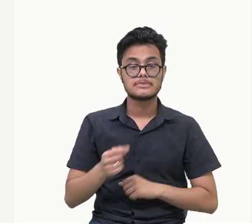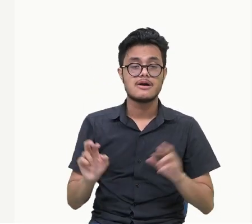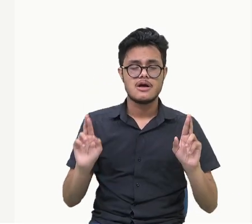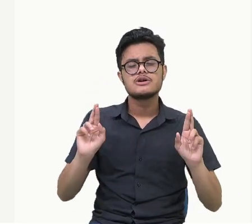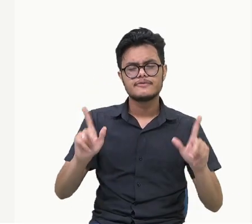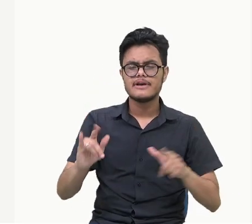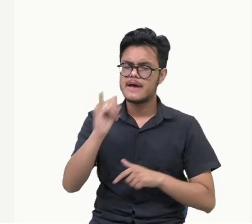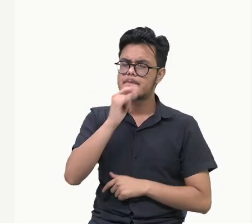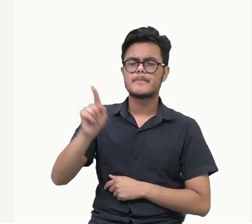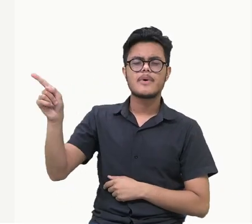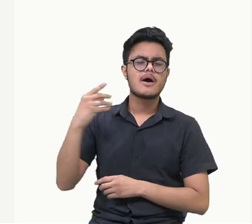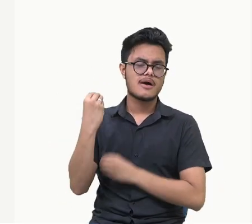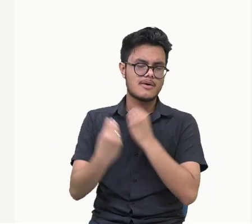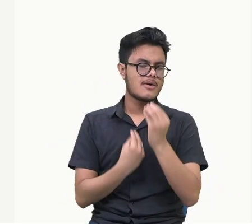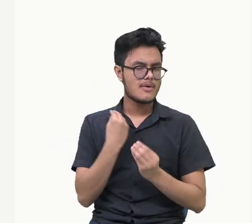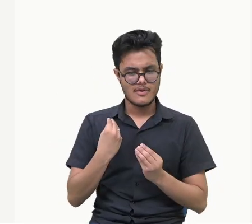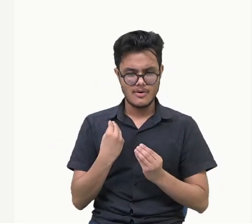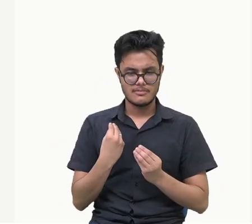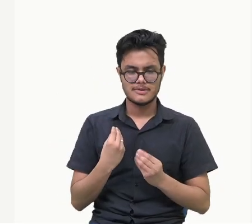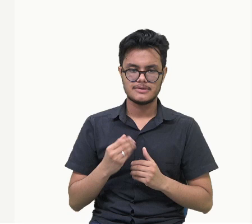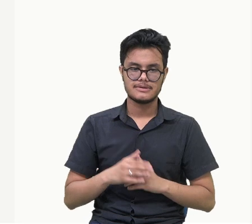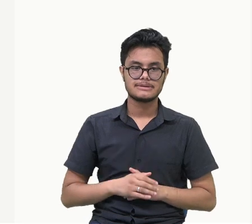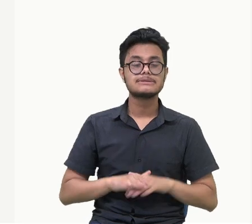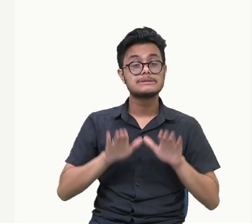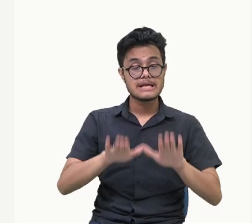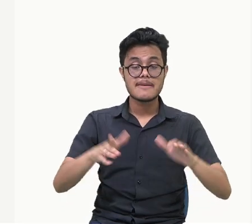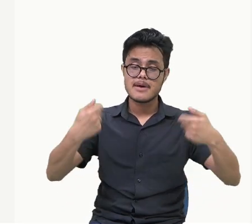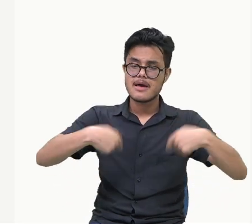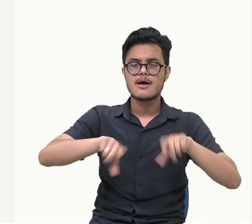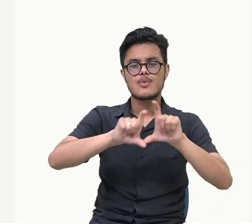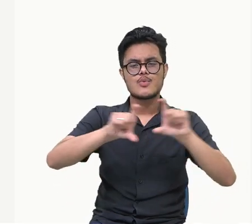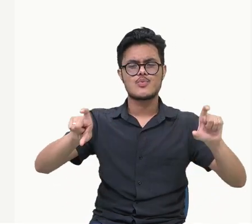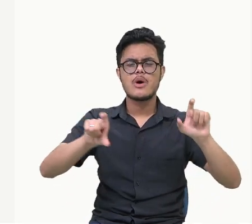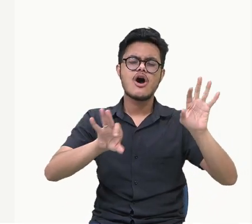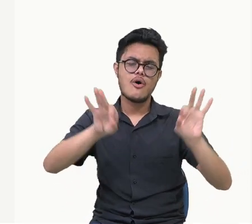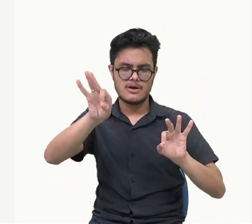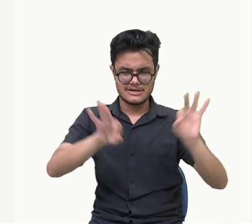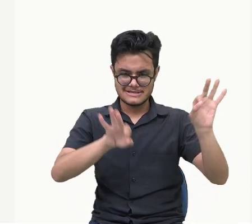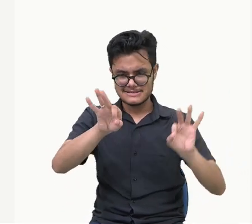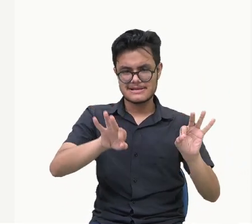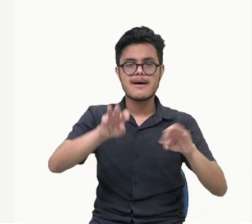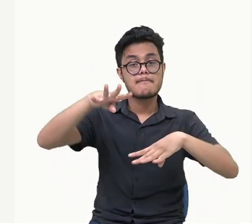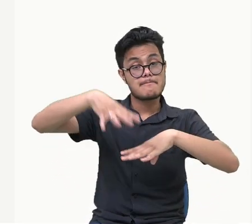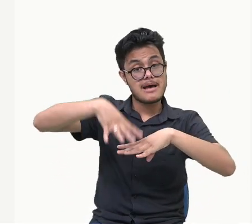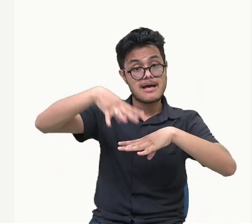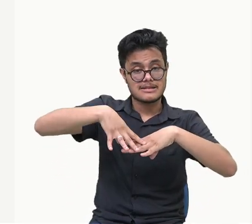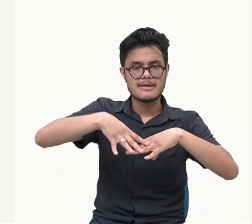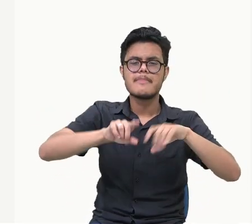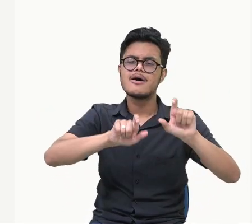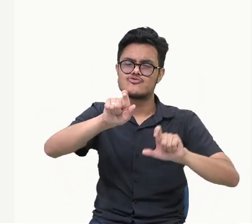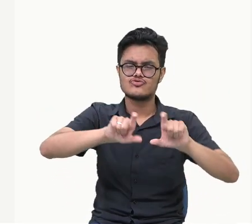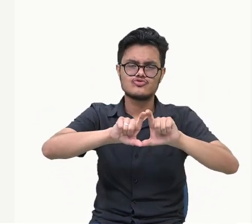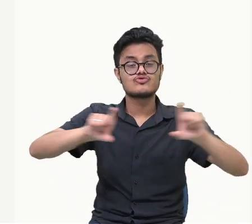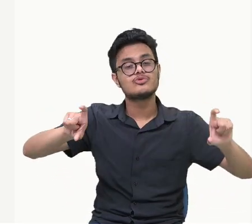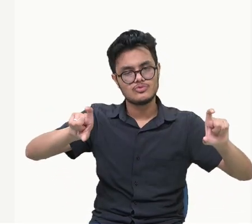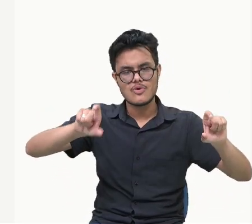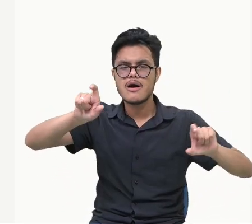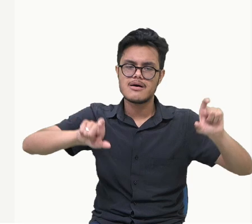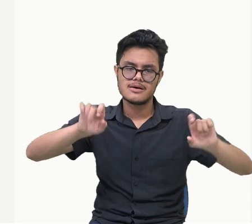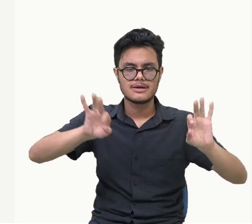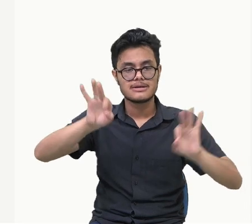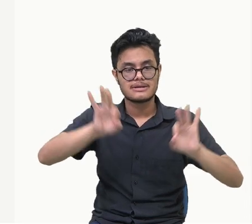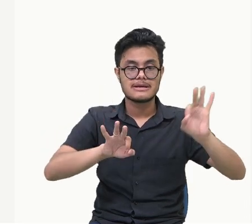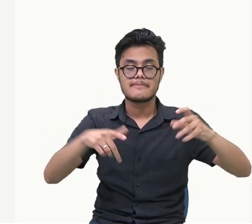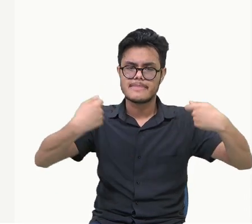nós resolvemos, nós temos que montar a nossa função, tá bom? A gente vai precisar montar a